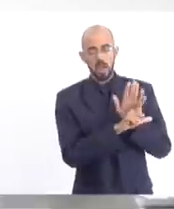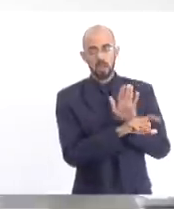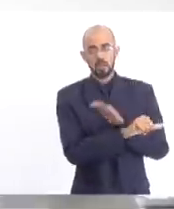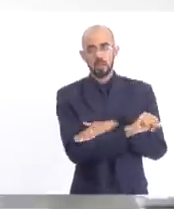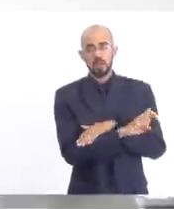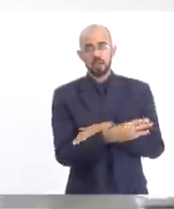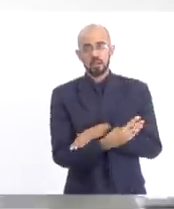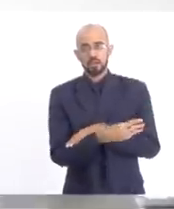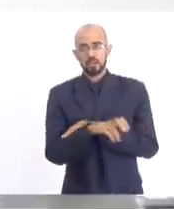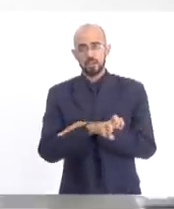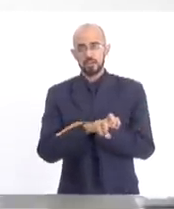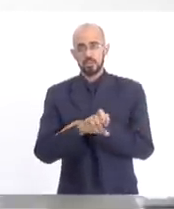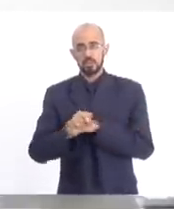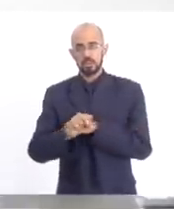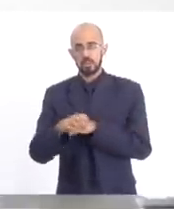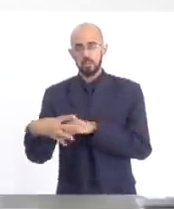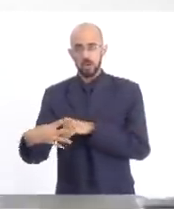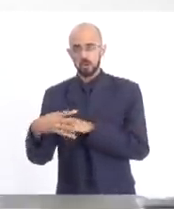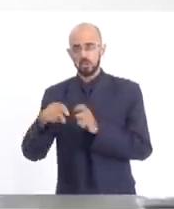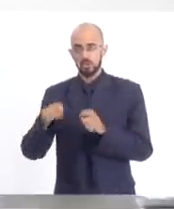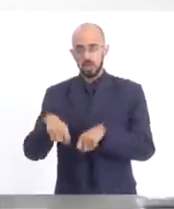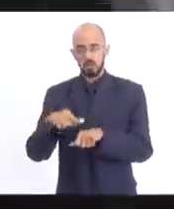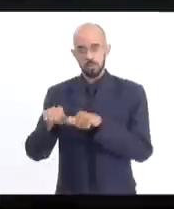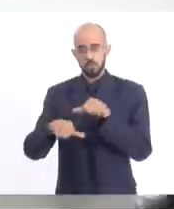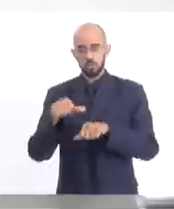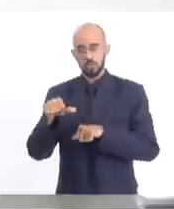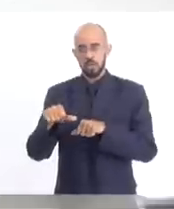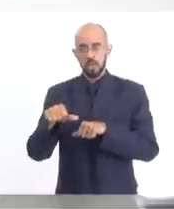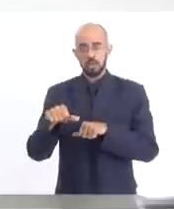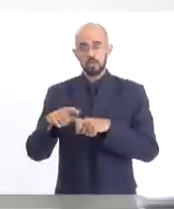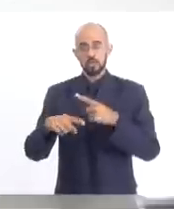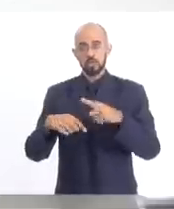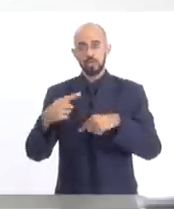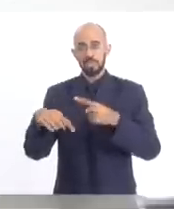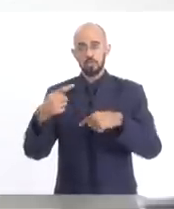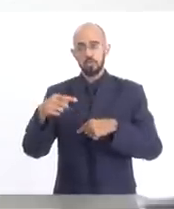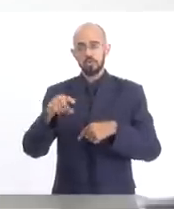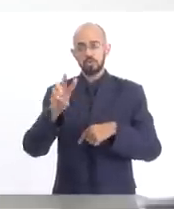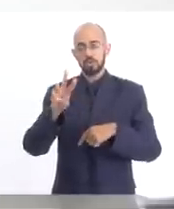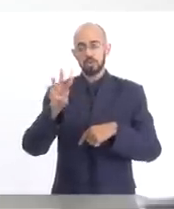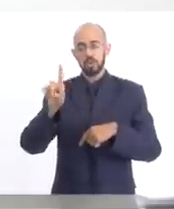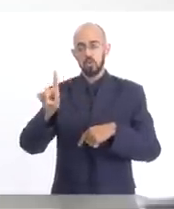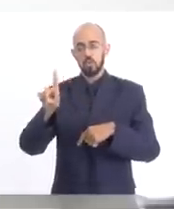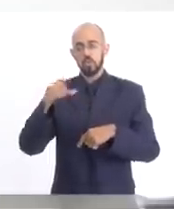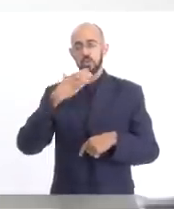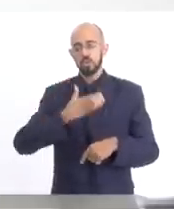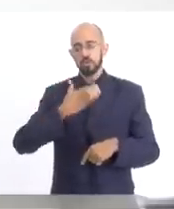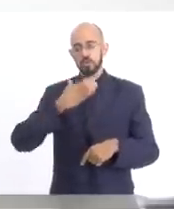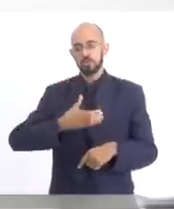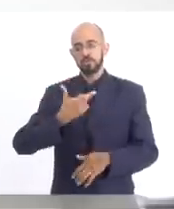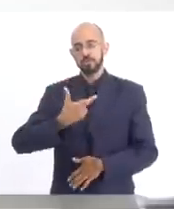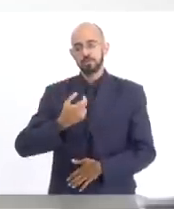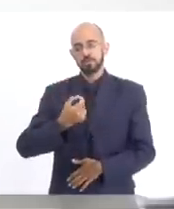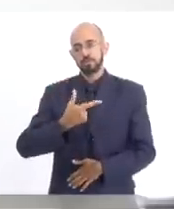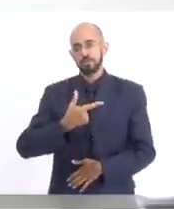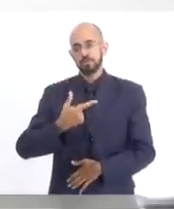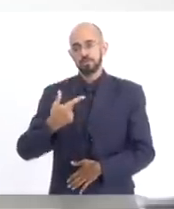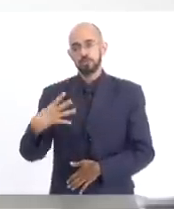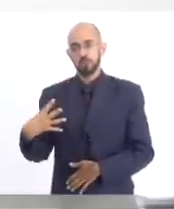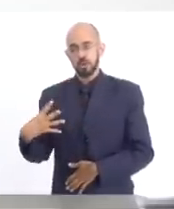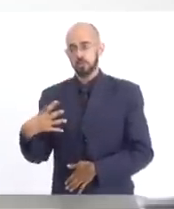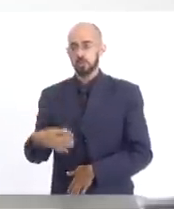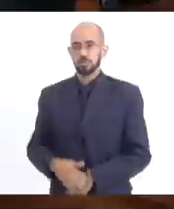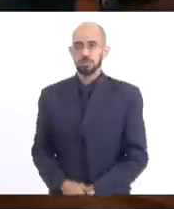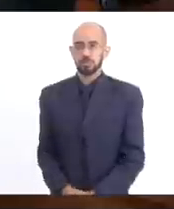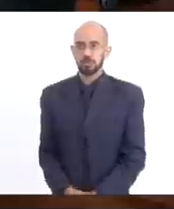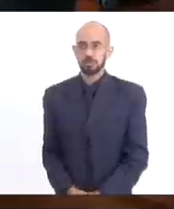as alíquotas a partir de 31 de dezembro de 2024. Por isso é que está isso na lei. E tem uma